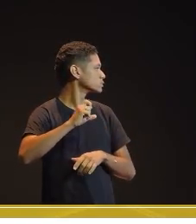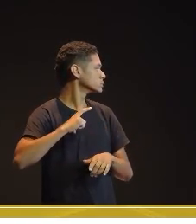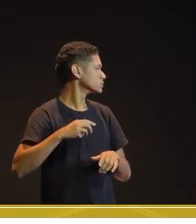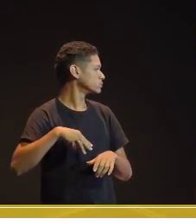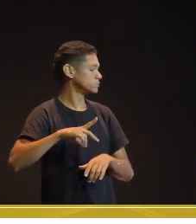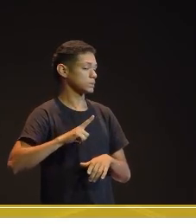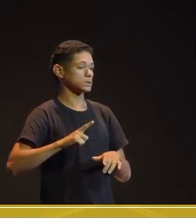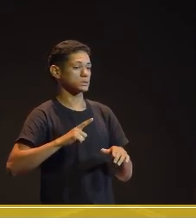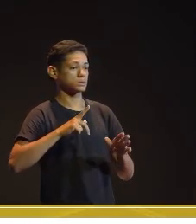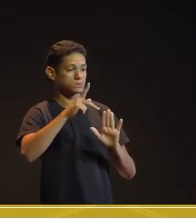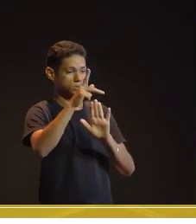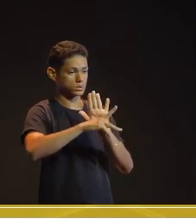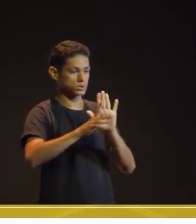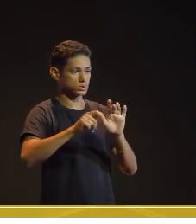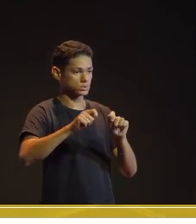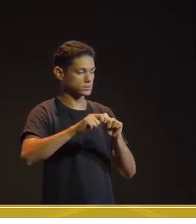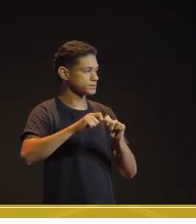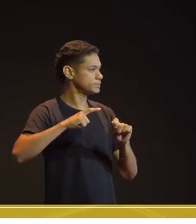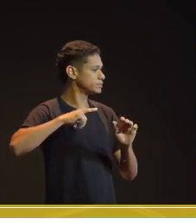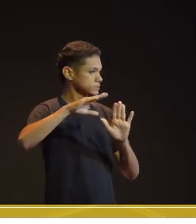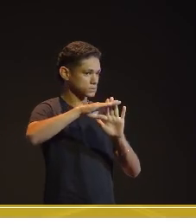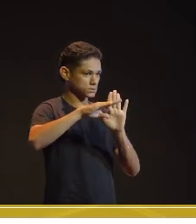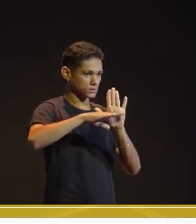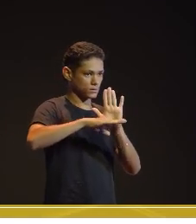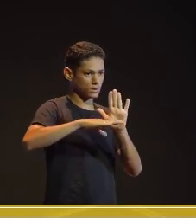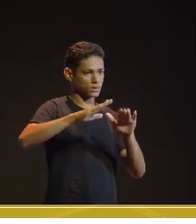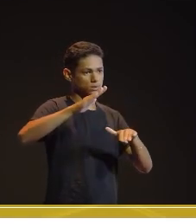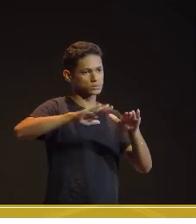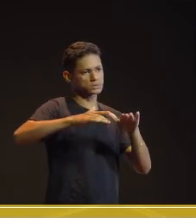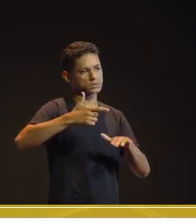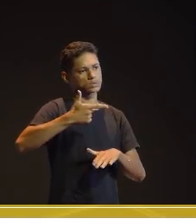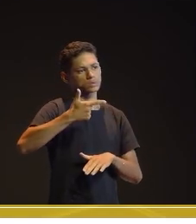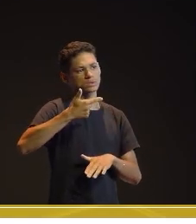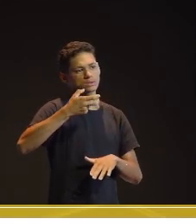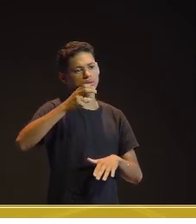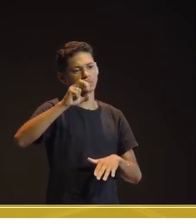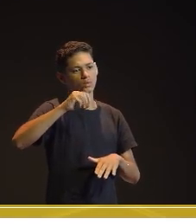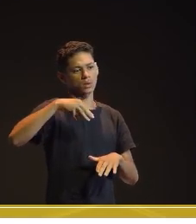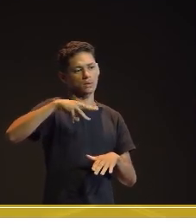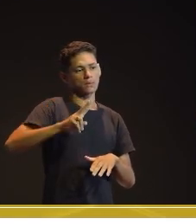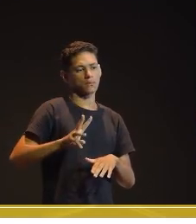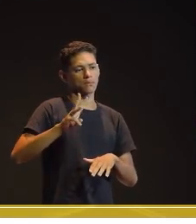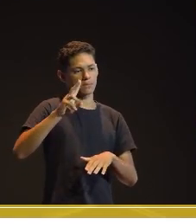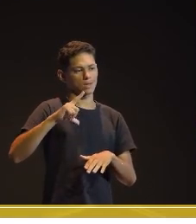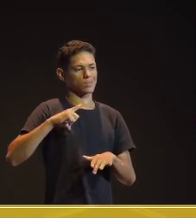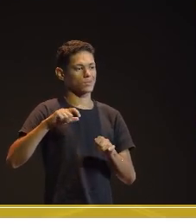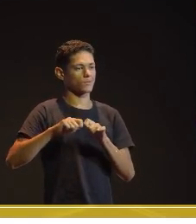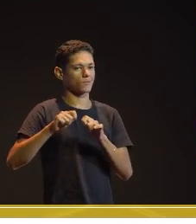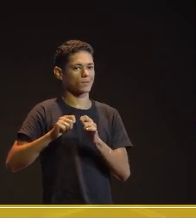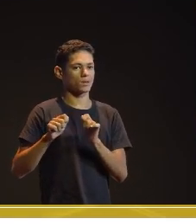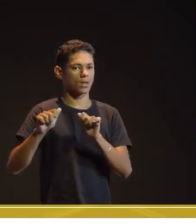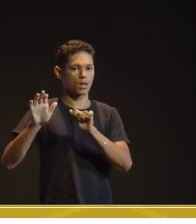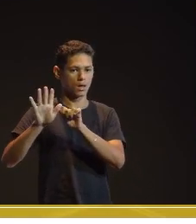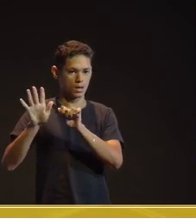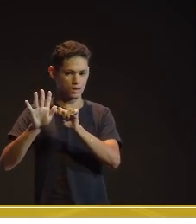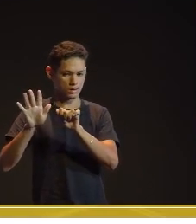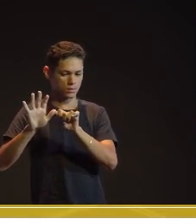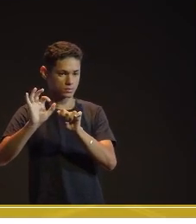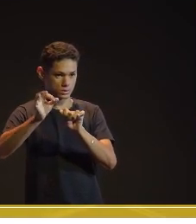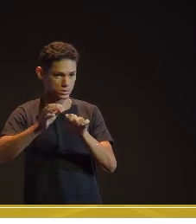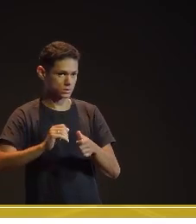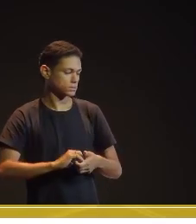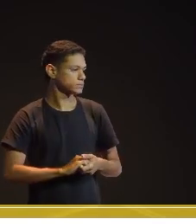e comissionou. Temos na nossa carteira mais ou menos 250 megas de ativos que a gente opera e faz a gestão dos ativos. Ok?